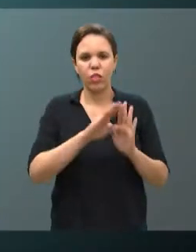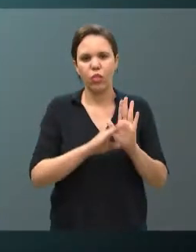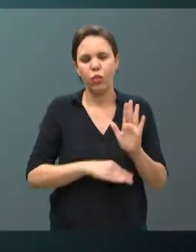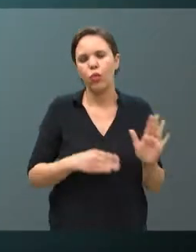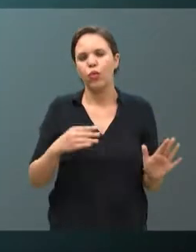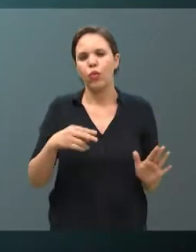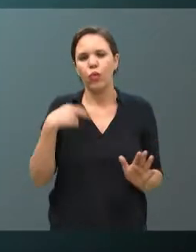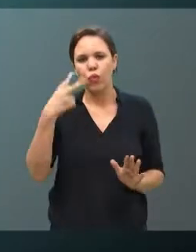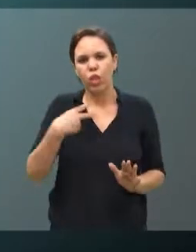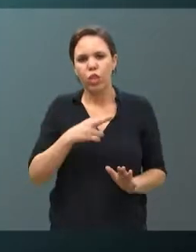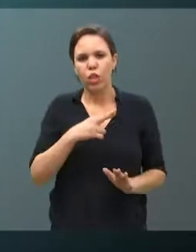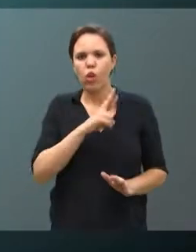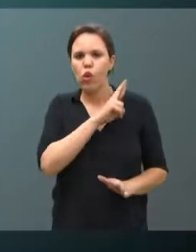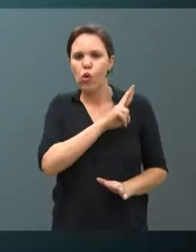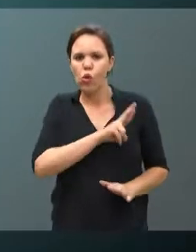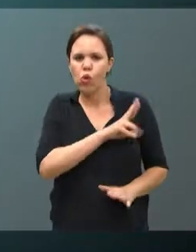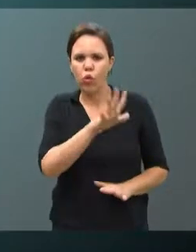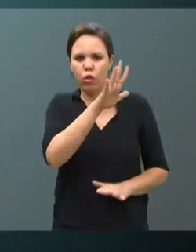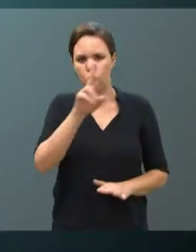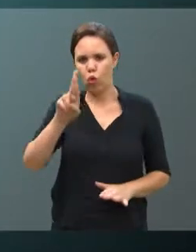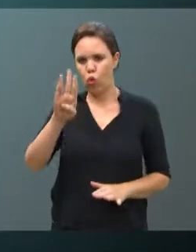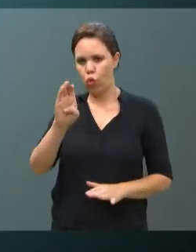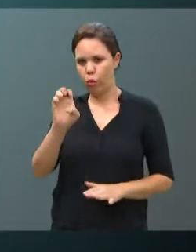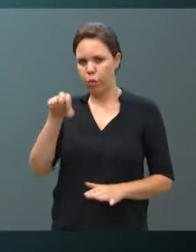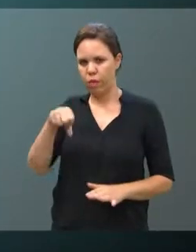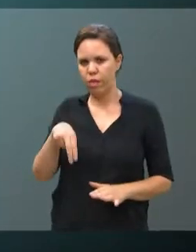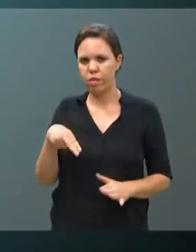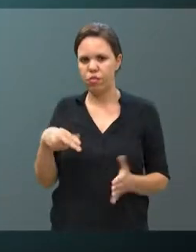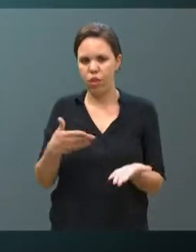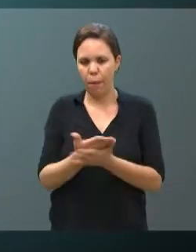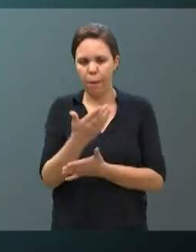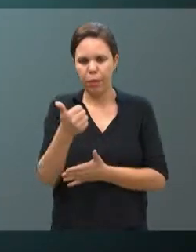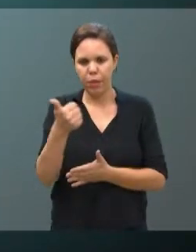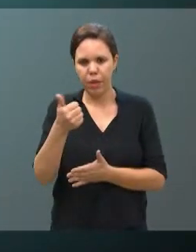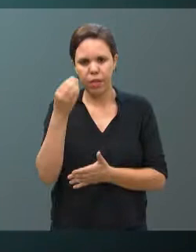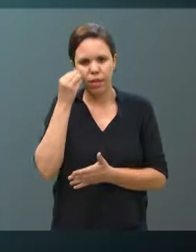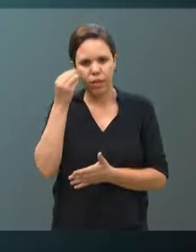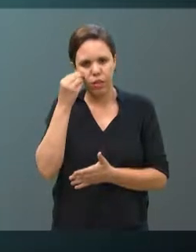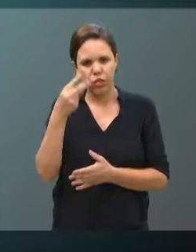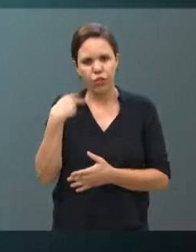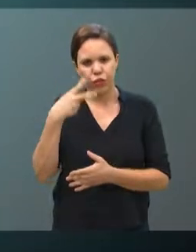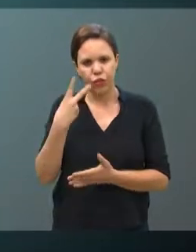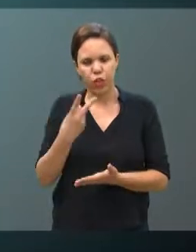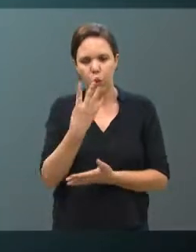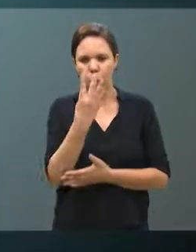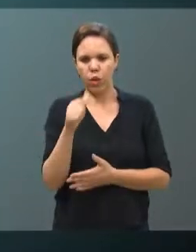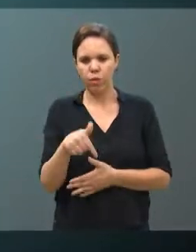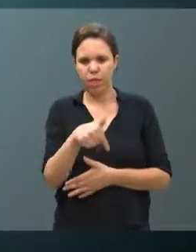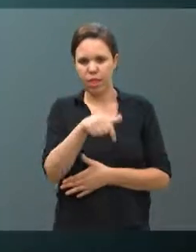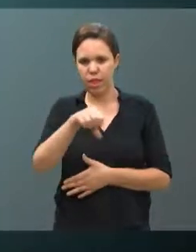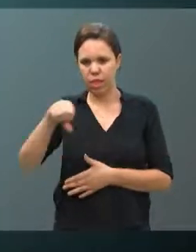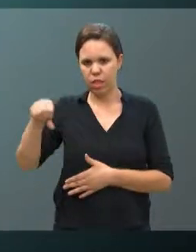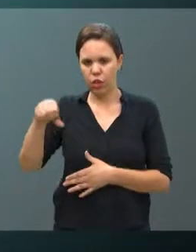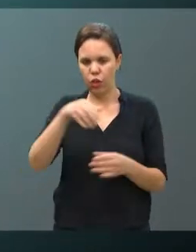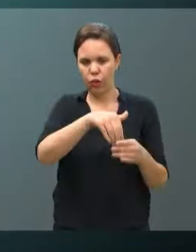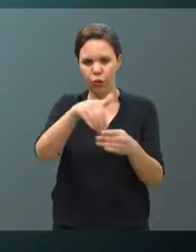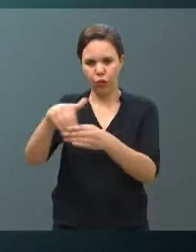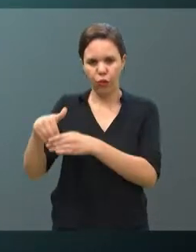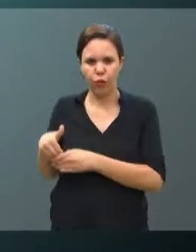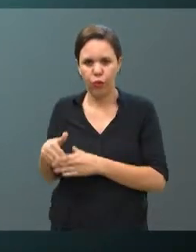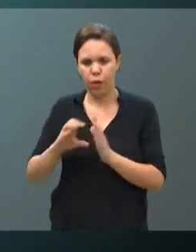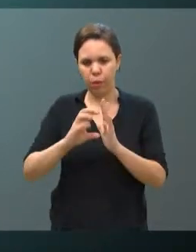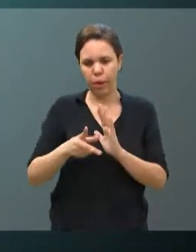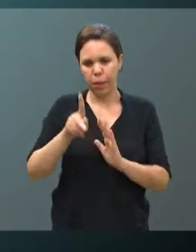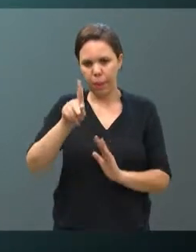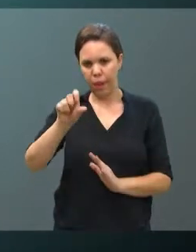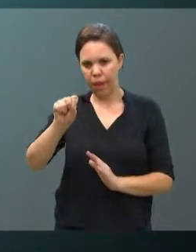Rubens Soares do Nascimento se elegeu vereador já na primeira tentativa, com 4.079 votos pelo